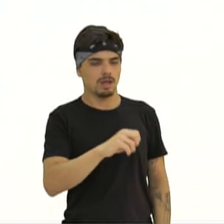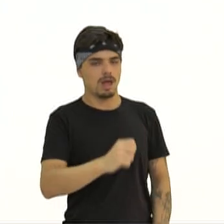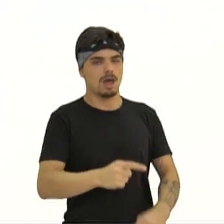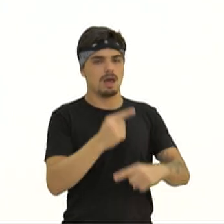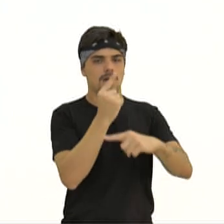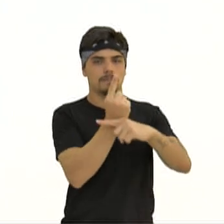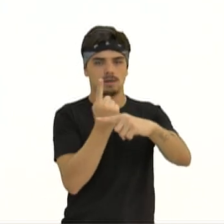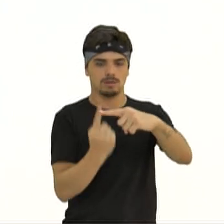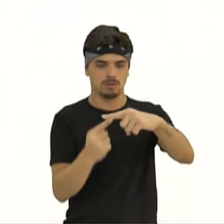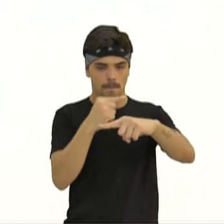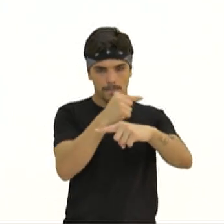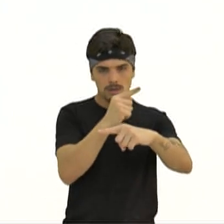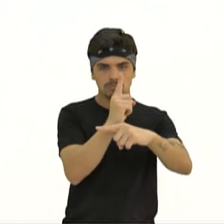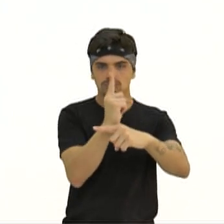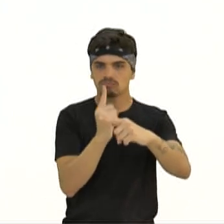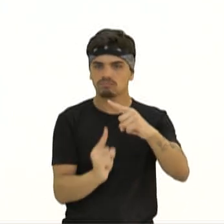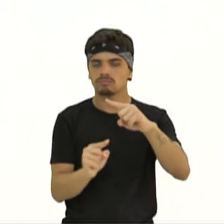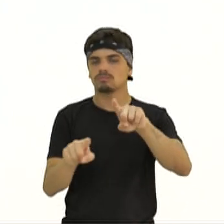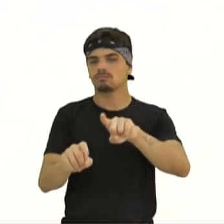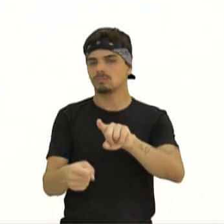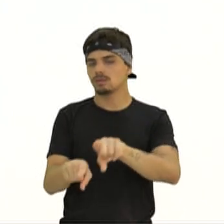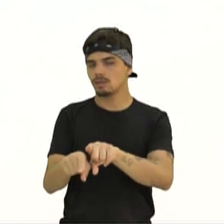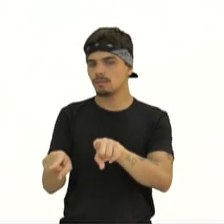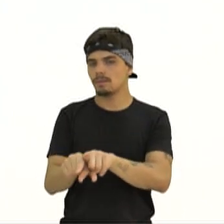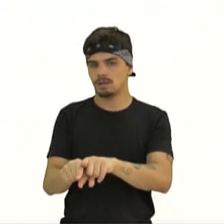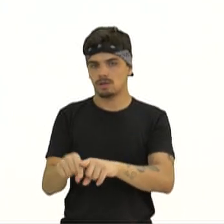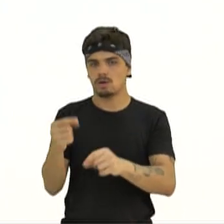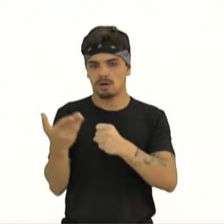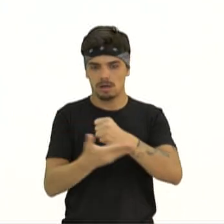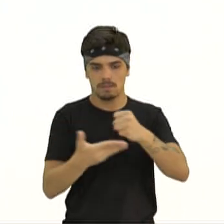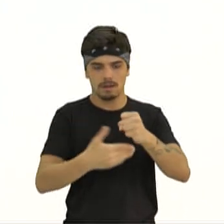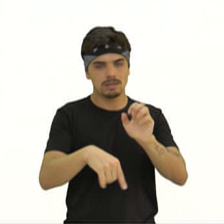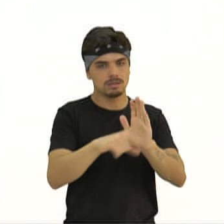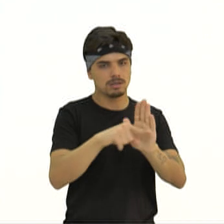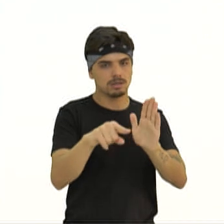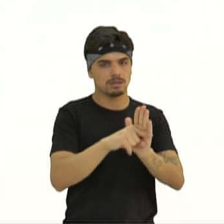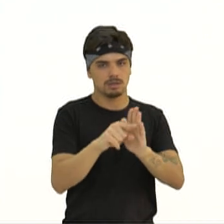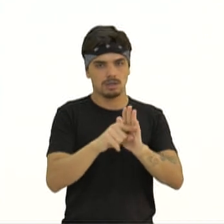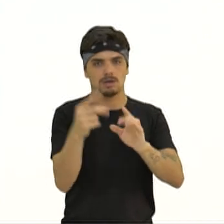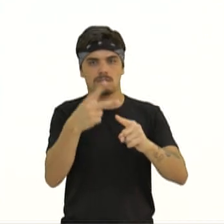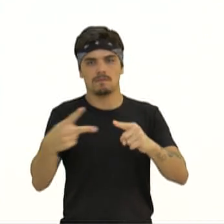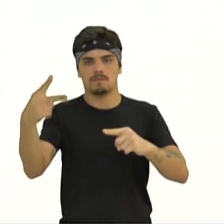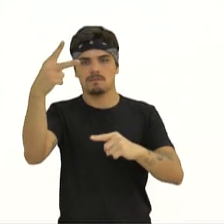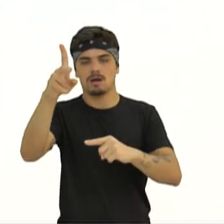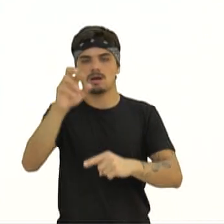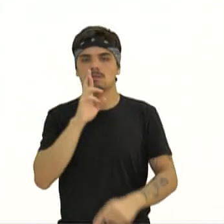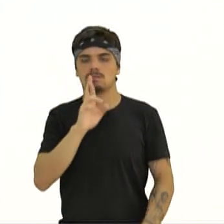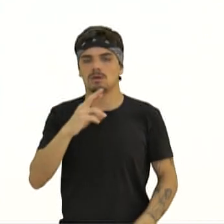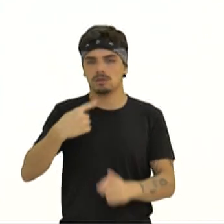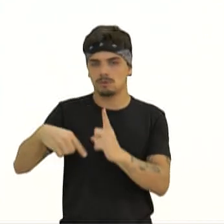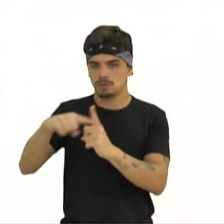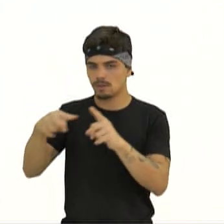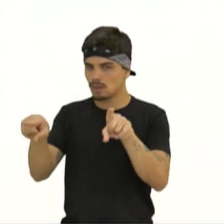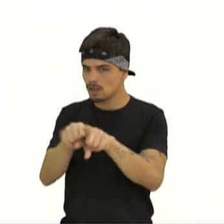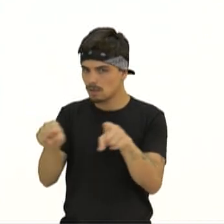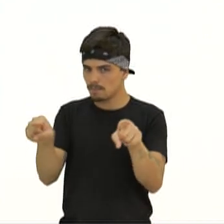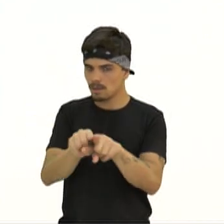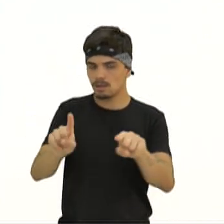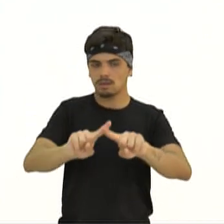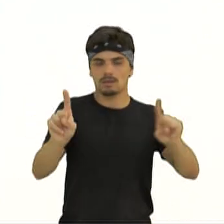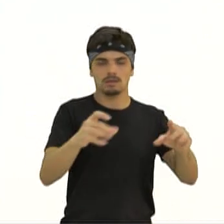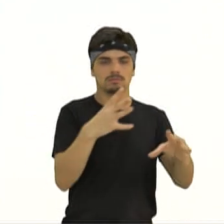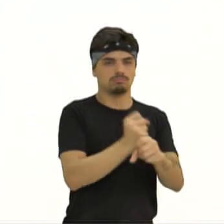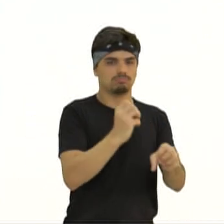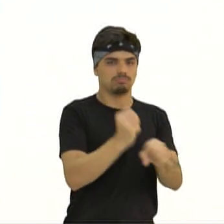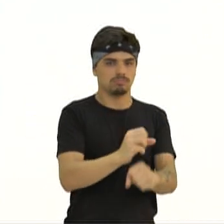meio, mas lembrando que base negativa elevado a expoente par, resposta positiva, tá? E aí é para calcular o